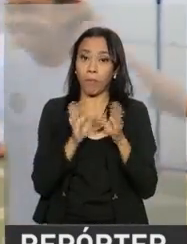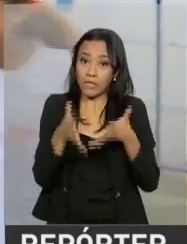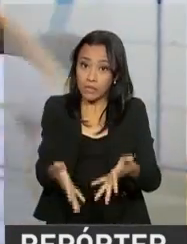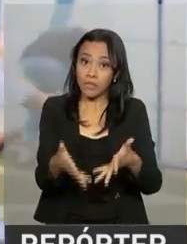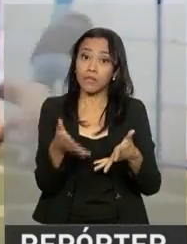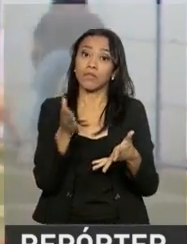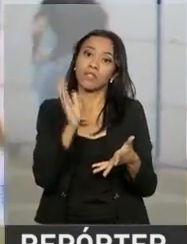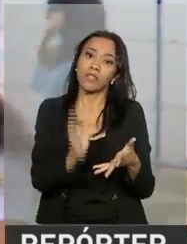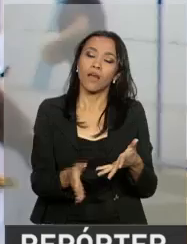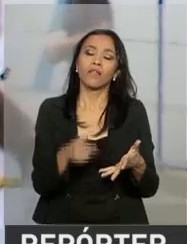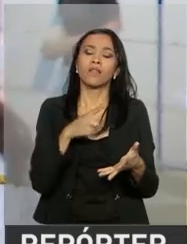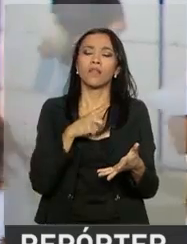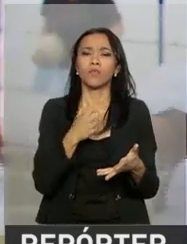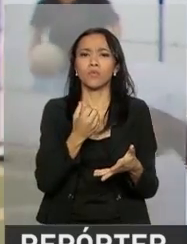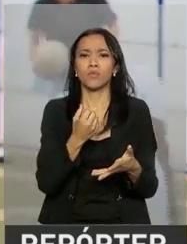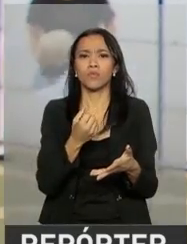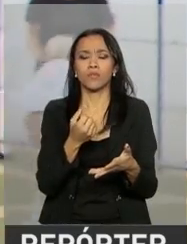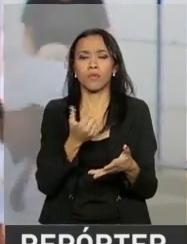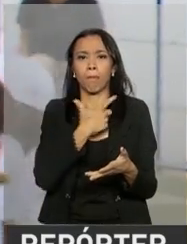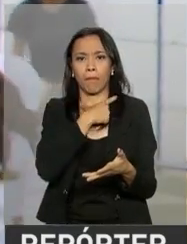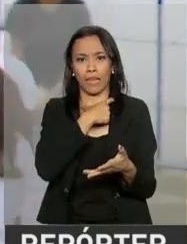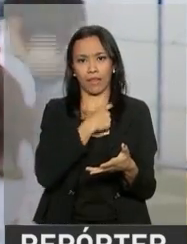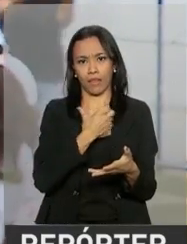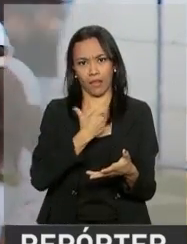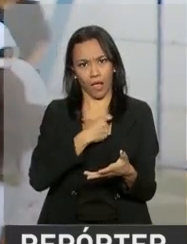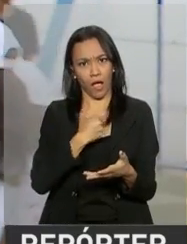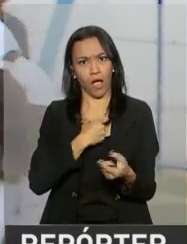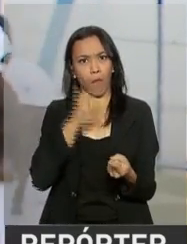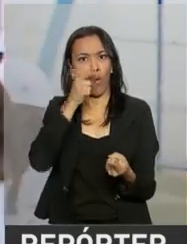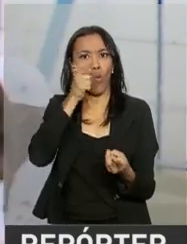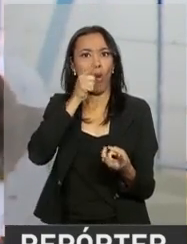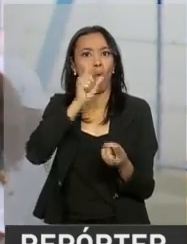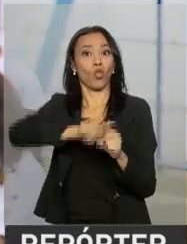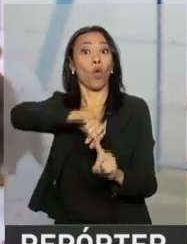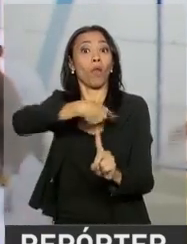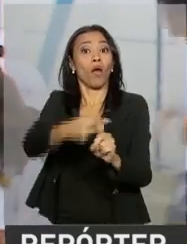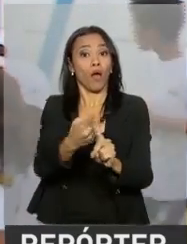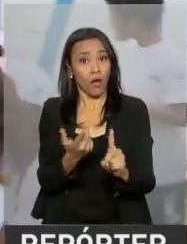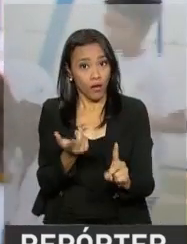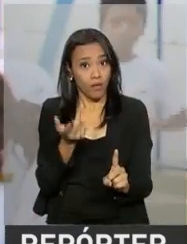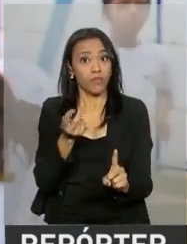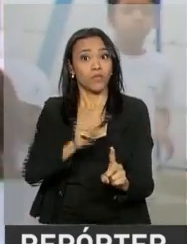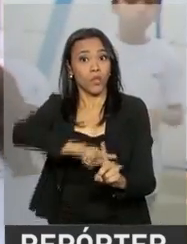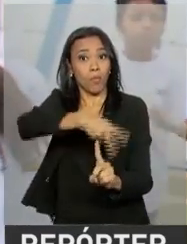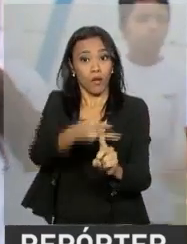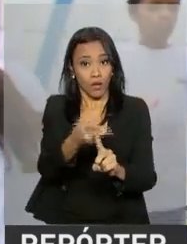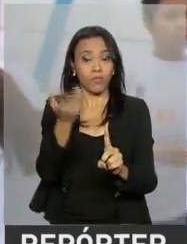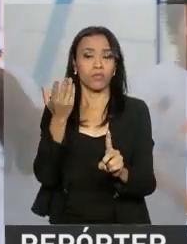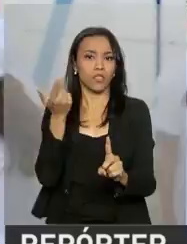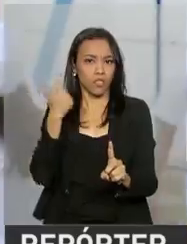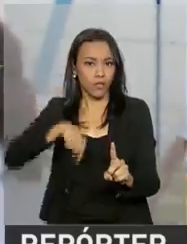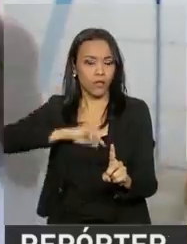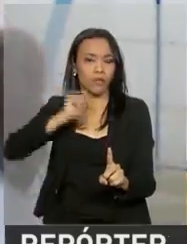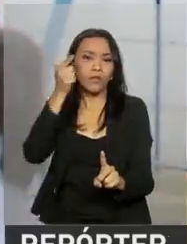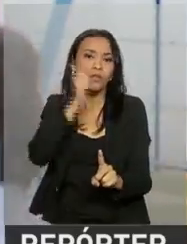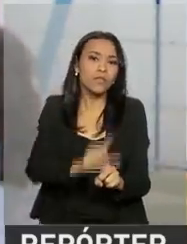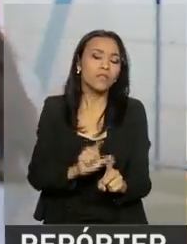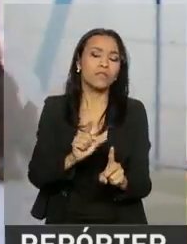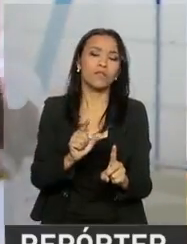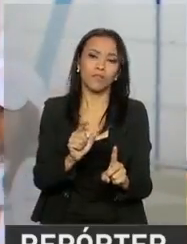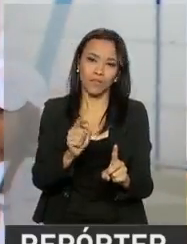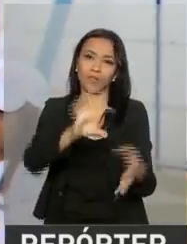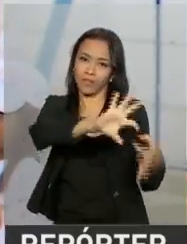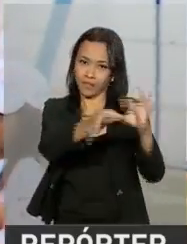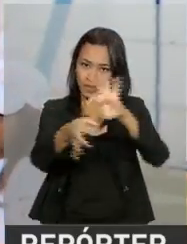um número de medalhas interessante, já praticamente dobramos o número de medalhas que nós conseguimos